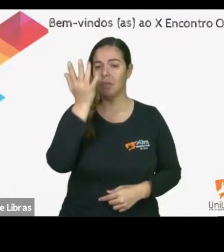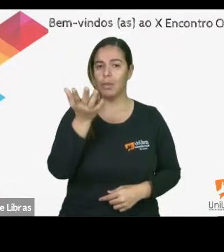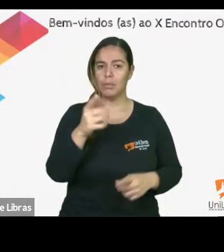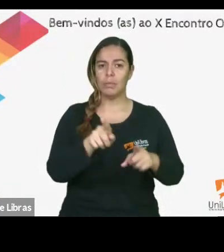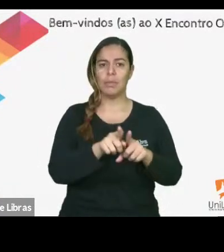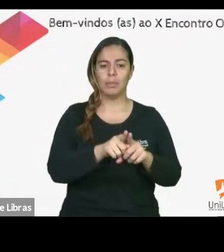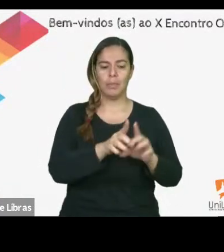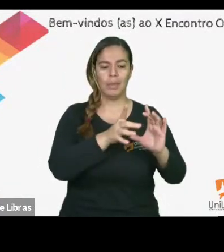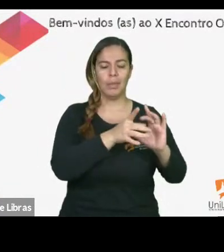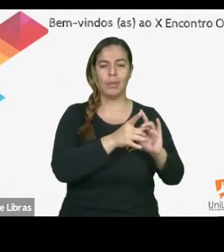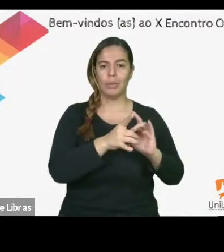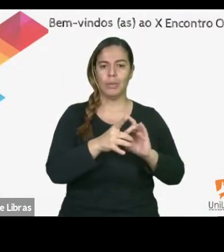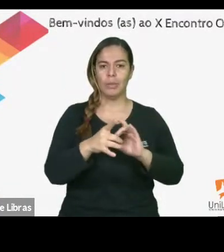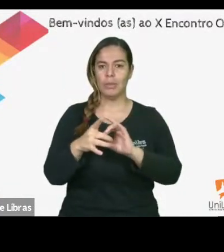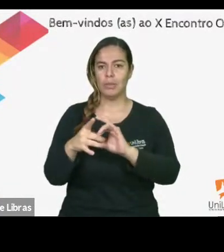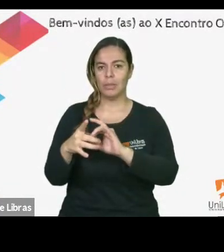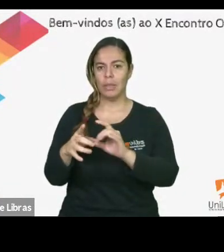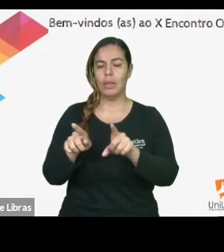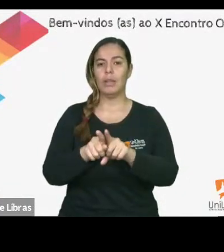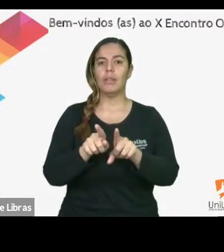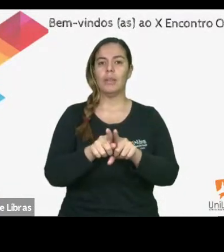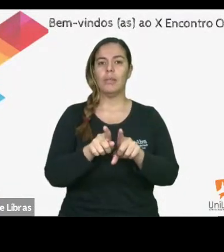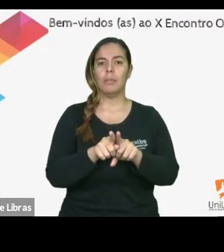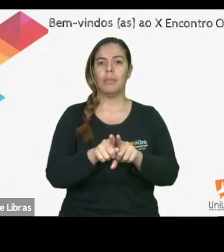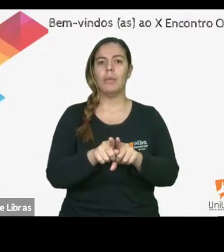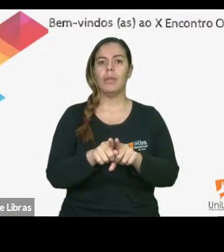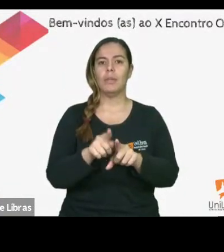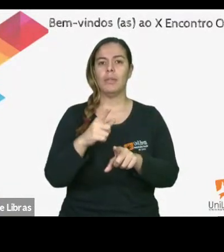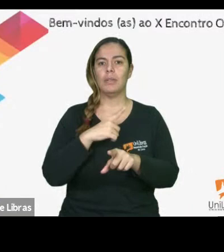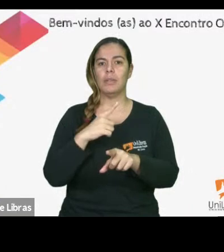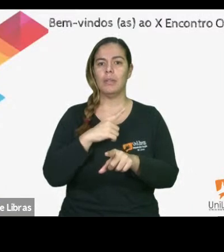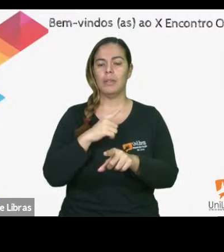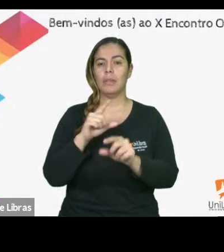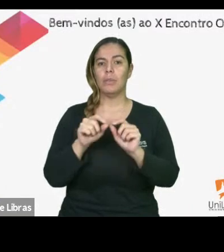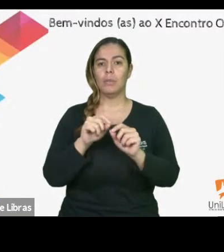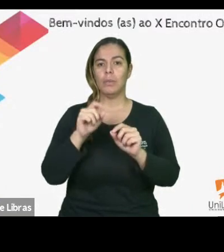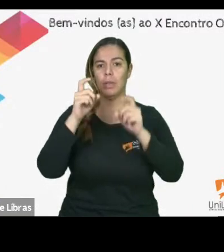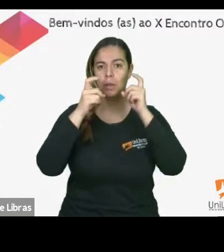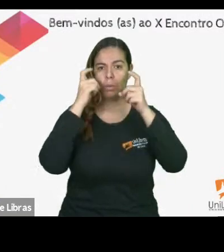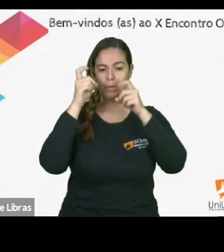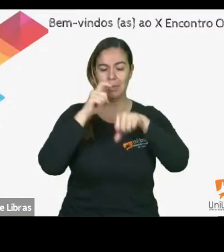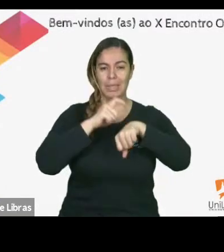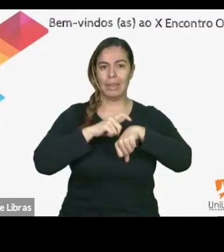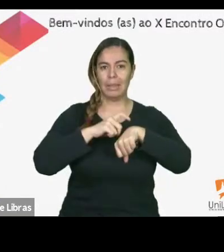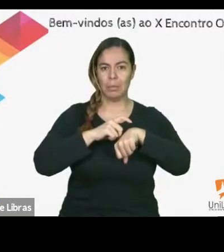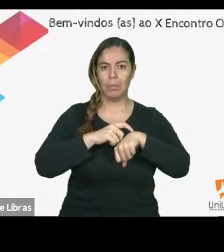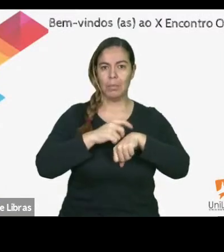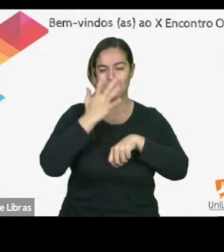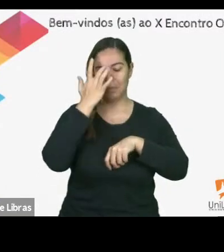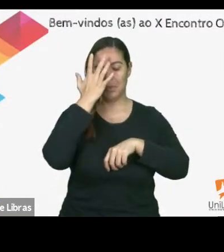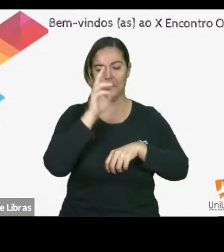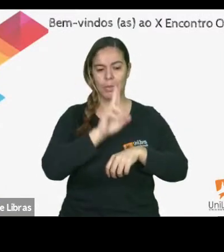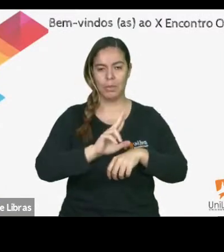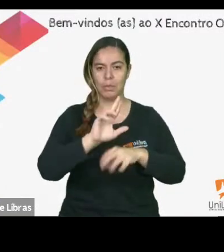sequência e a ter também com relação à preocupação com o tempo.